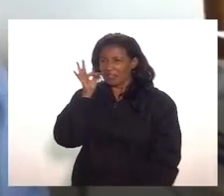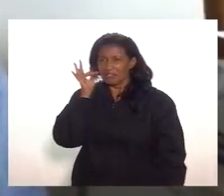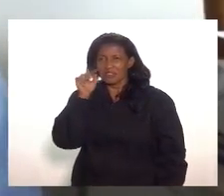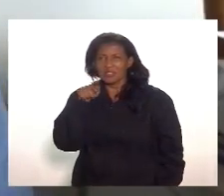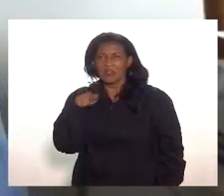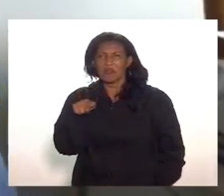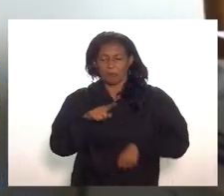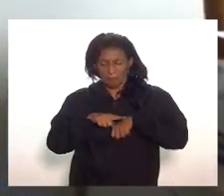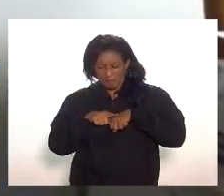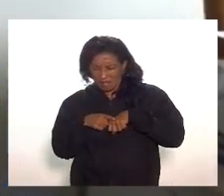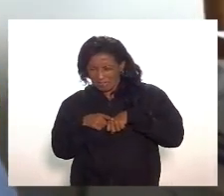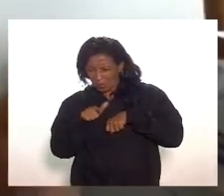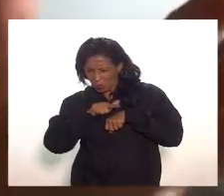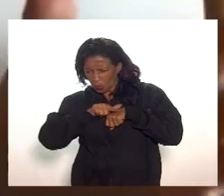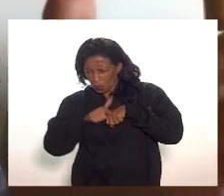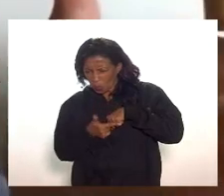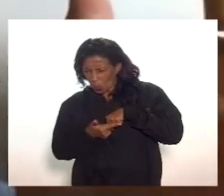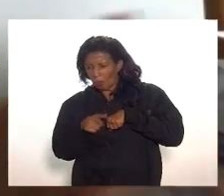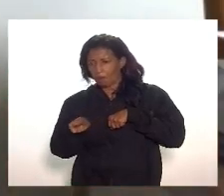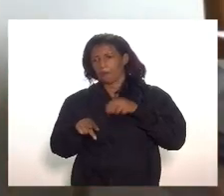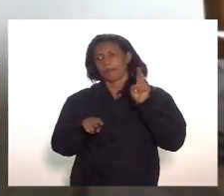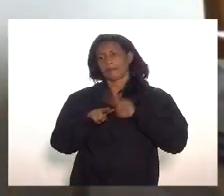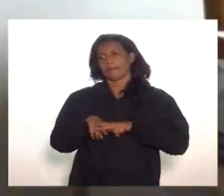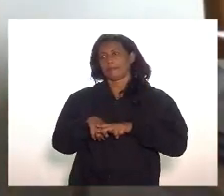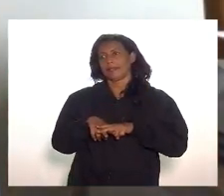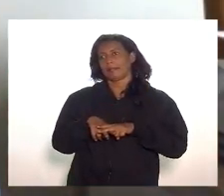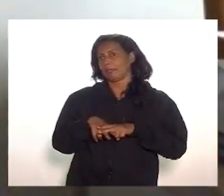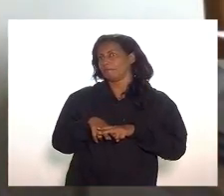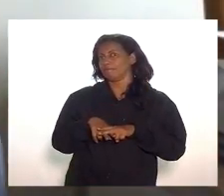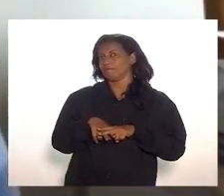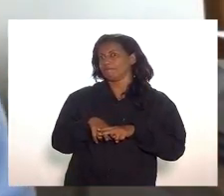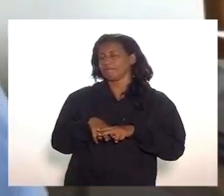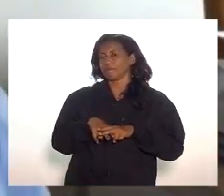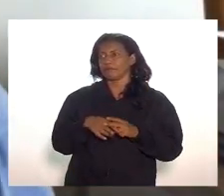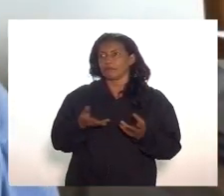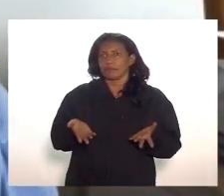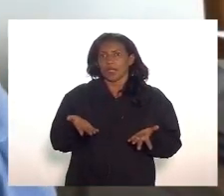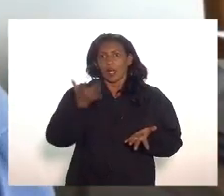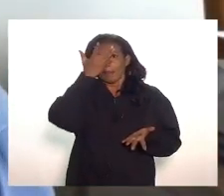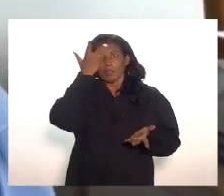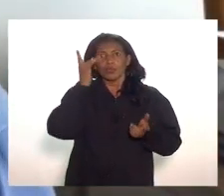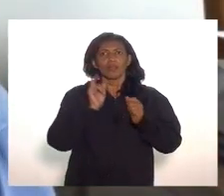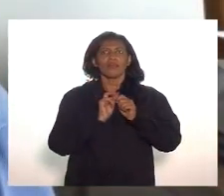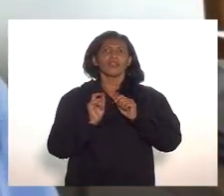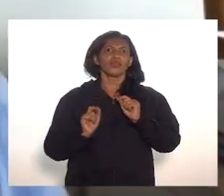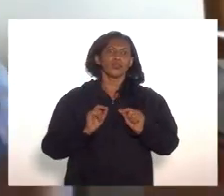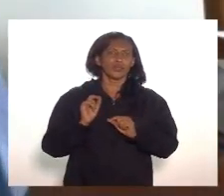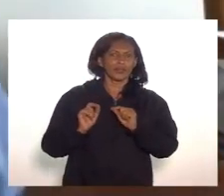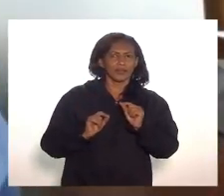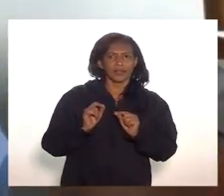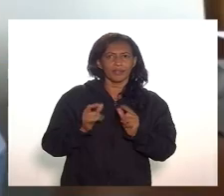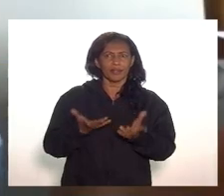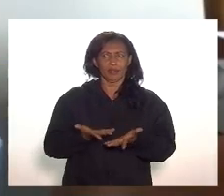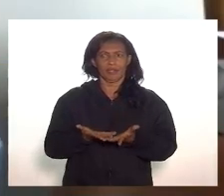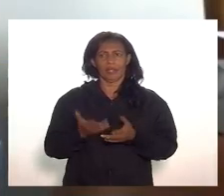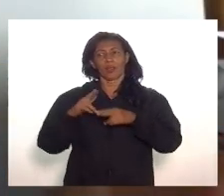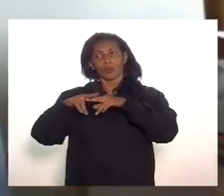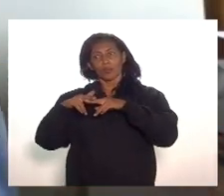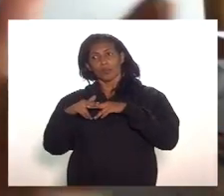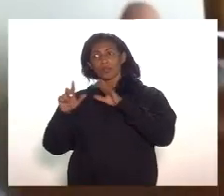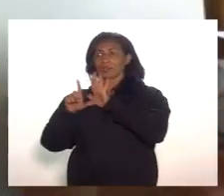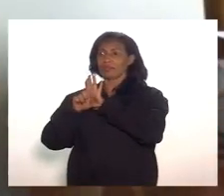pneu careca, está apreendido. É como é que o cidadão faz? Por isso veio a lei.